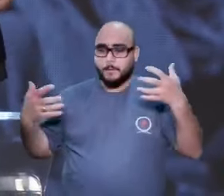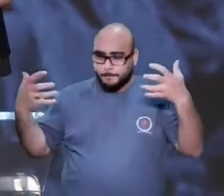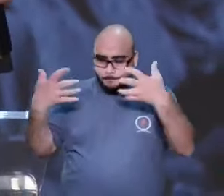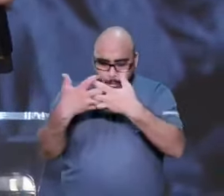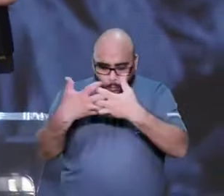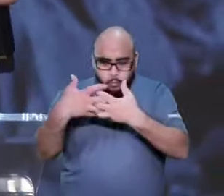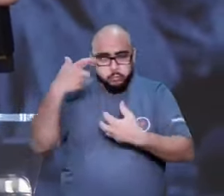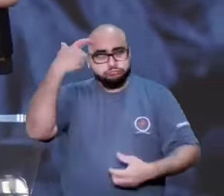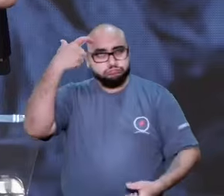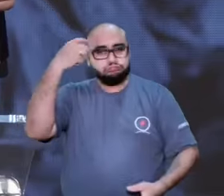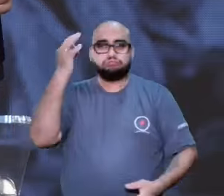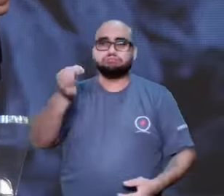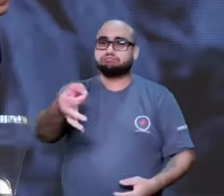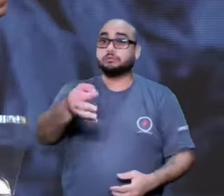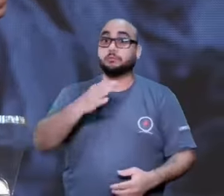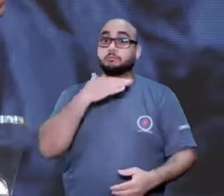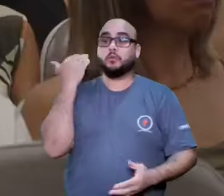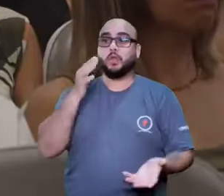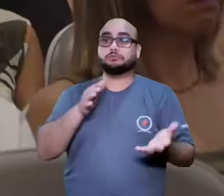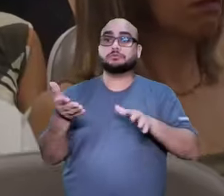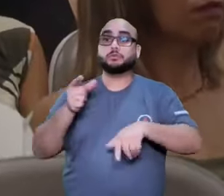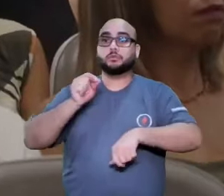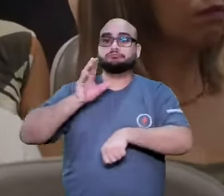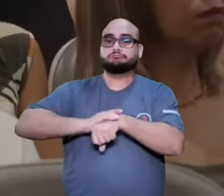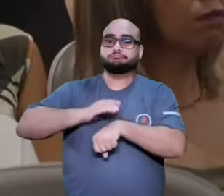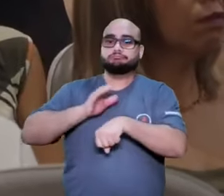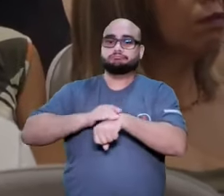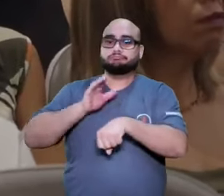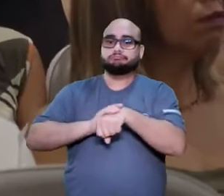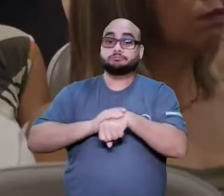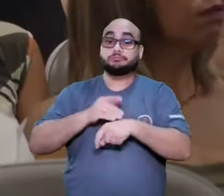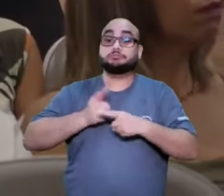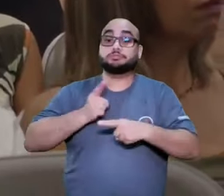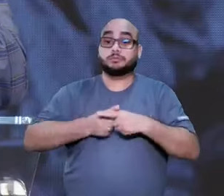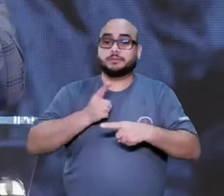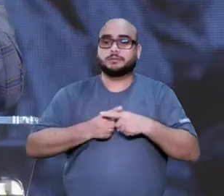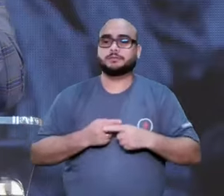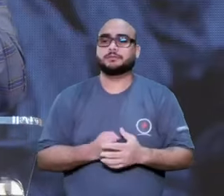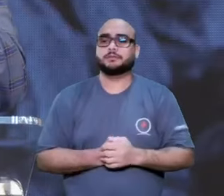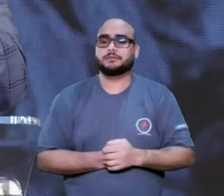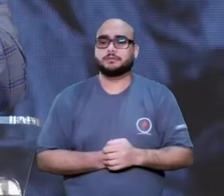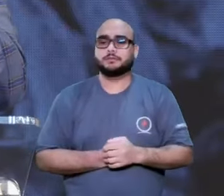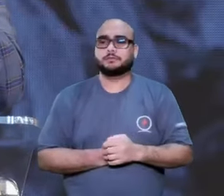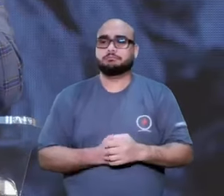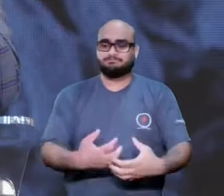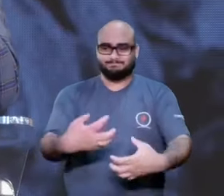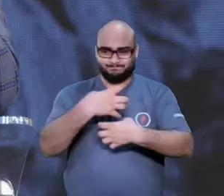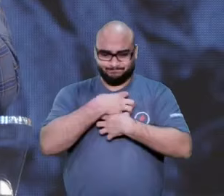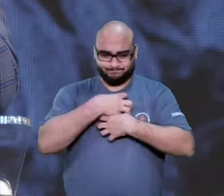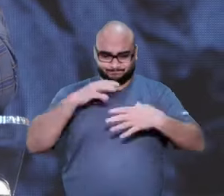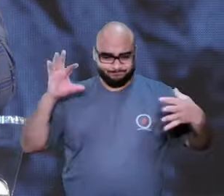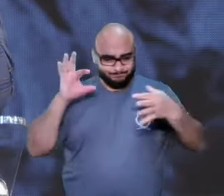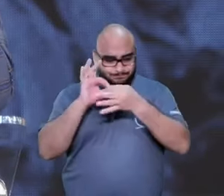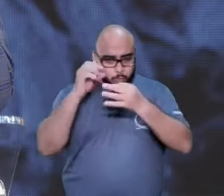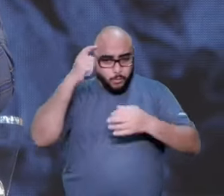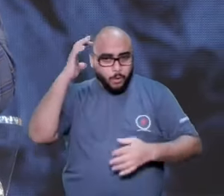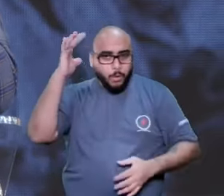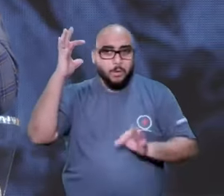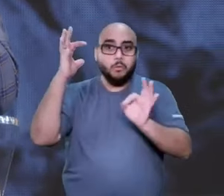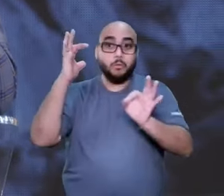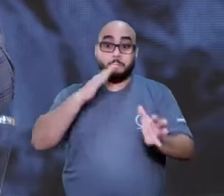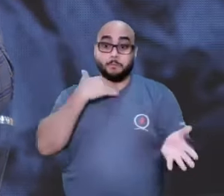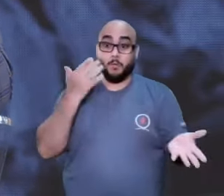pessoas que morrem si mesmas porque elas continuam conectada a tudo que